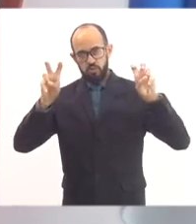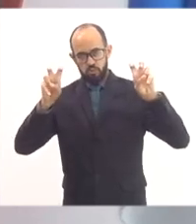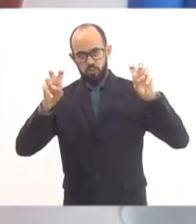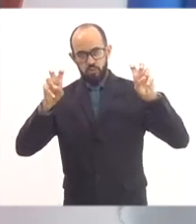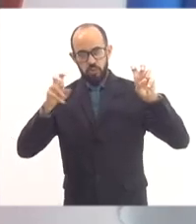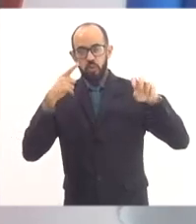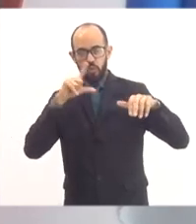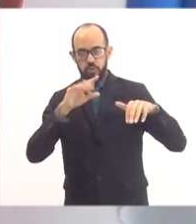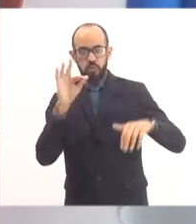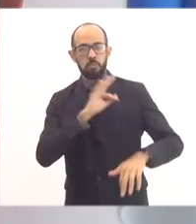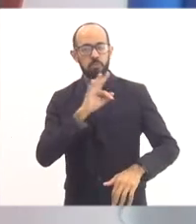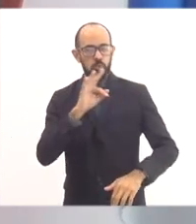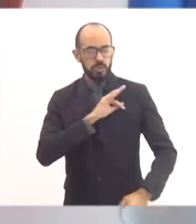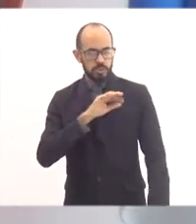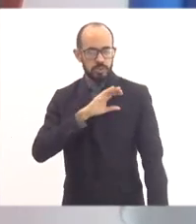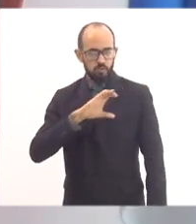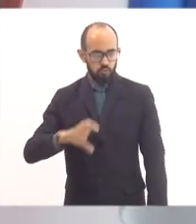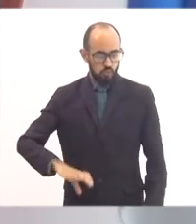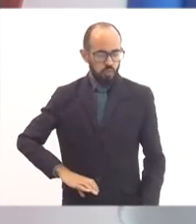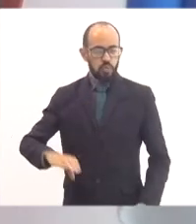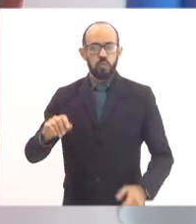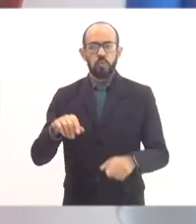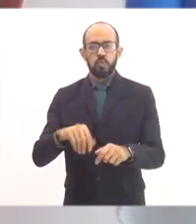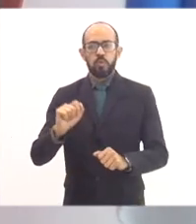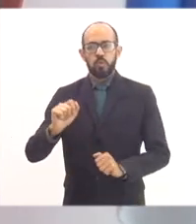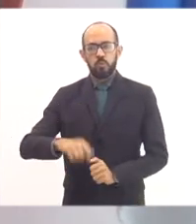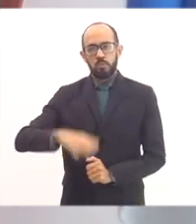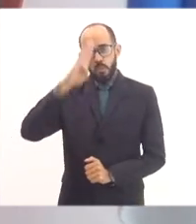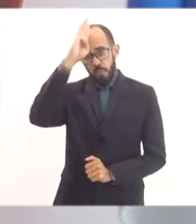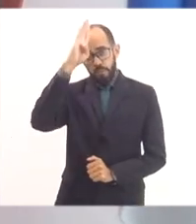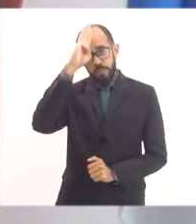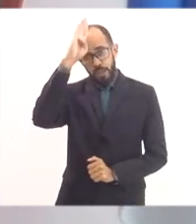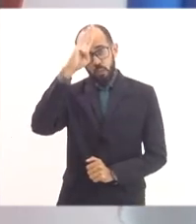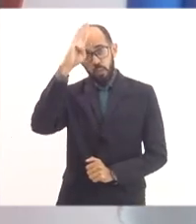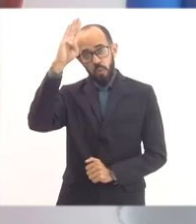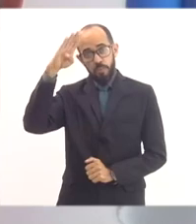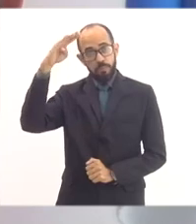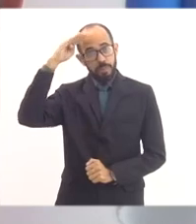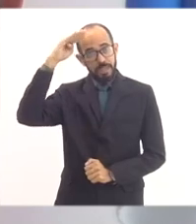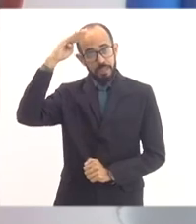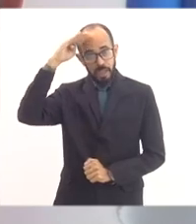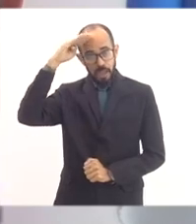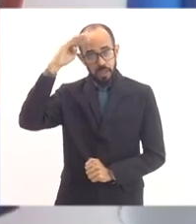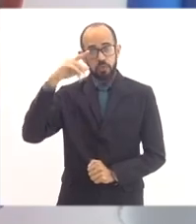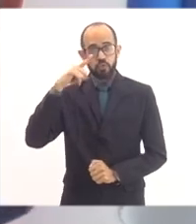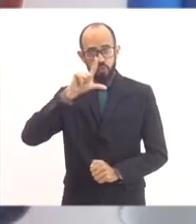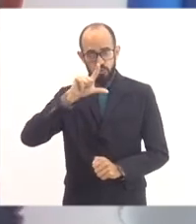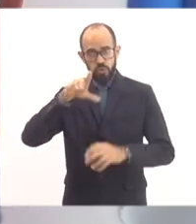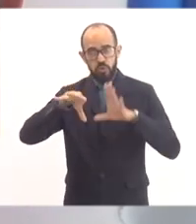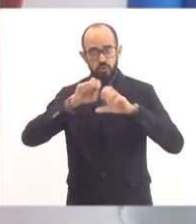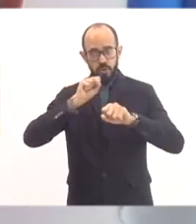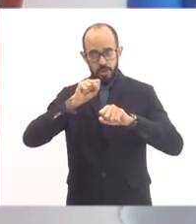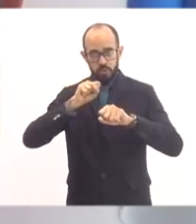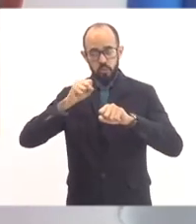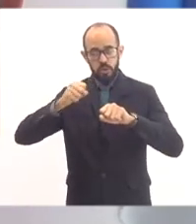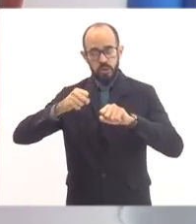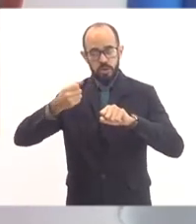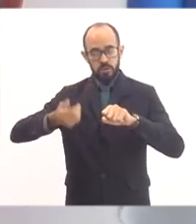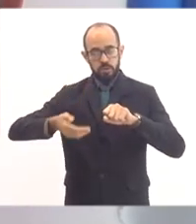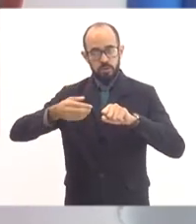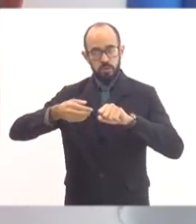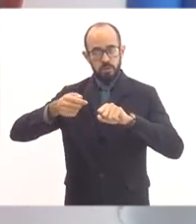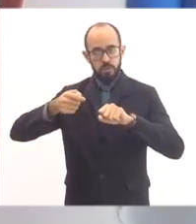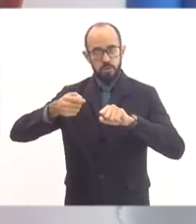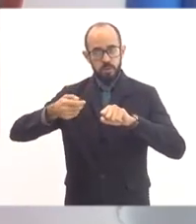Polícia Civil, tivemos êxito no Corpo de Bombeiros Militar nessa última formatura, de um concurso que estava